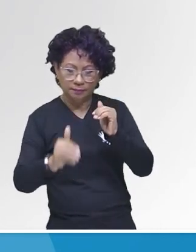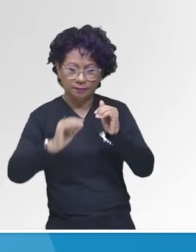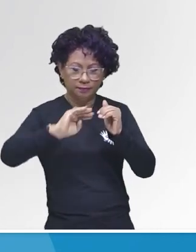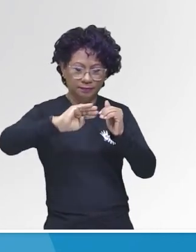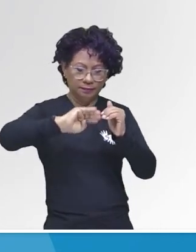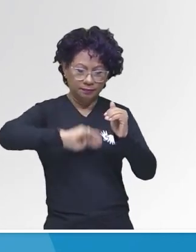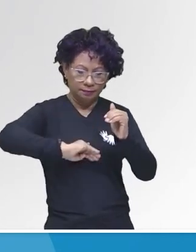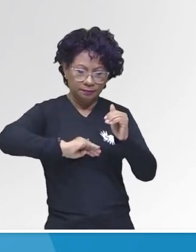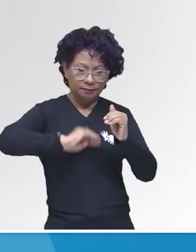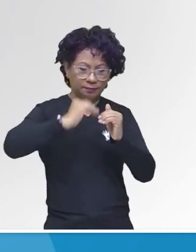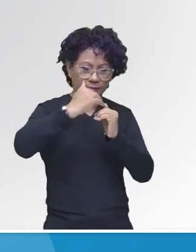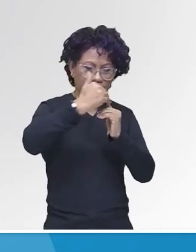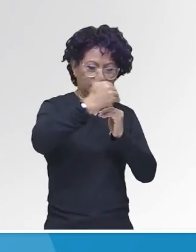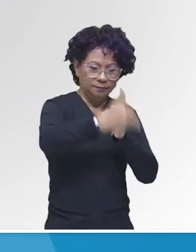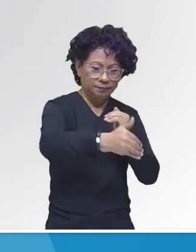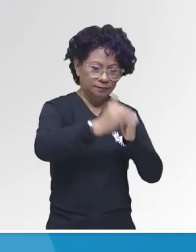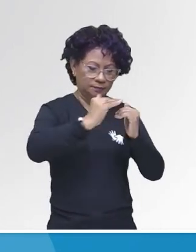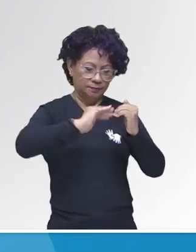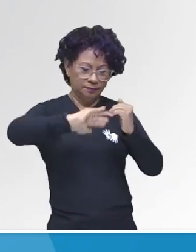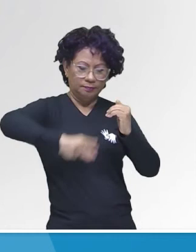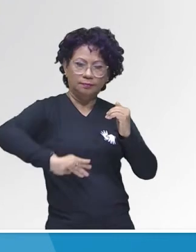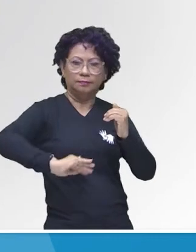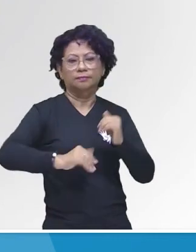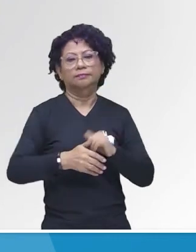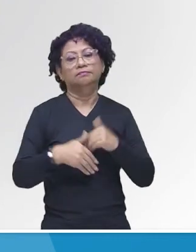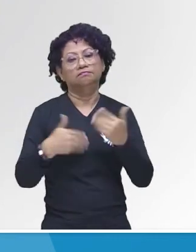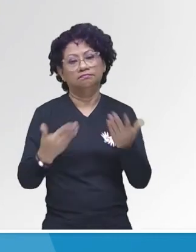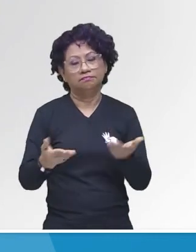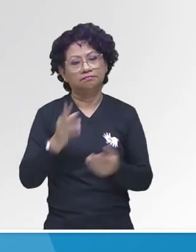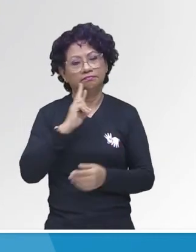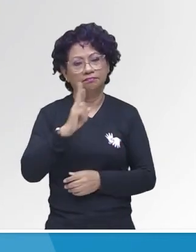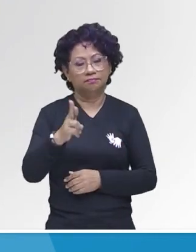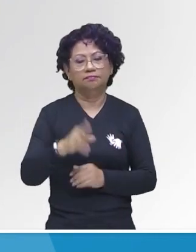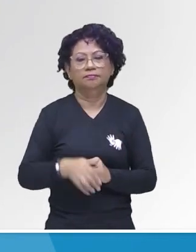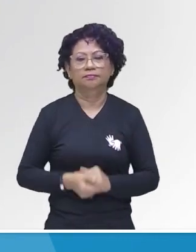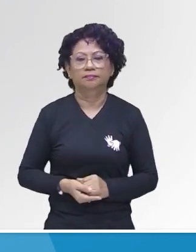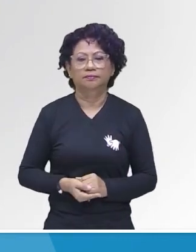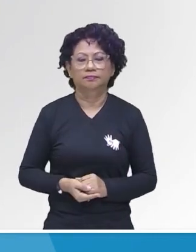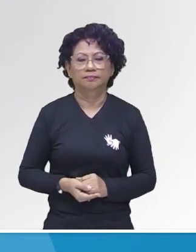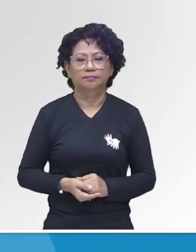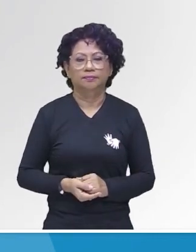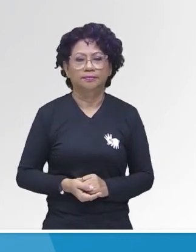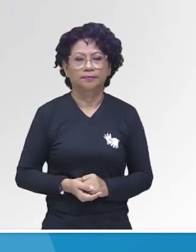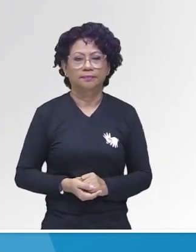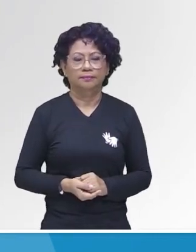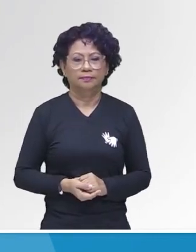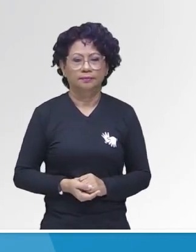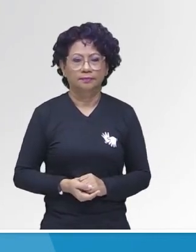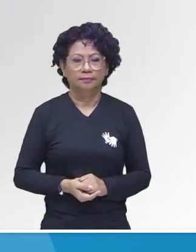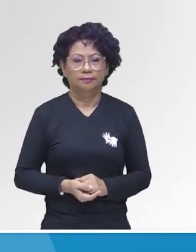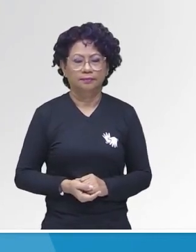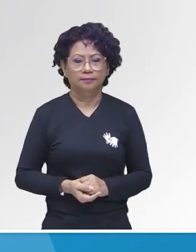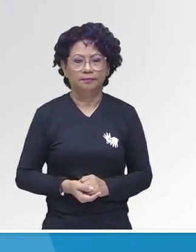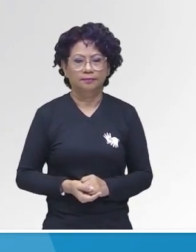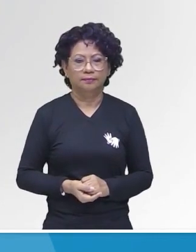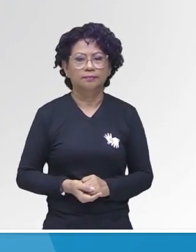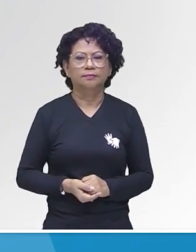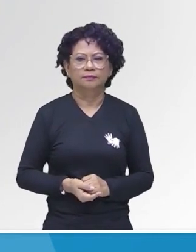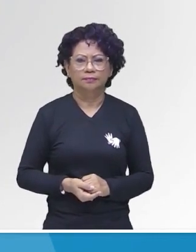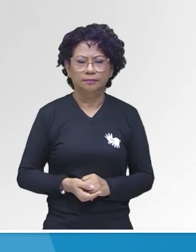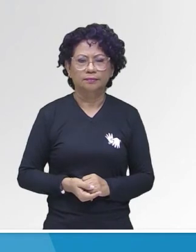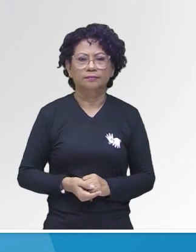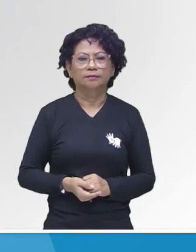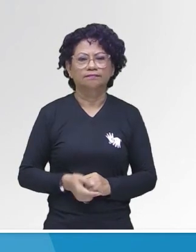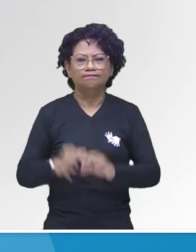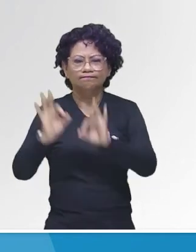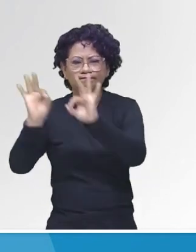Ok? Essa então é a resposta aí para a letra B. Tá bom? Então perceba que a gente aprendeu